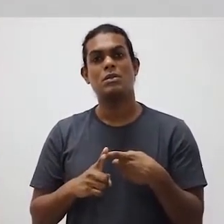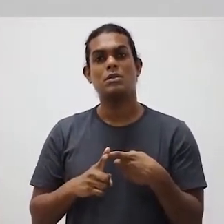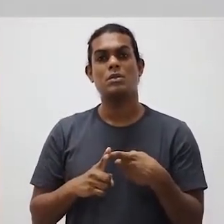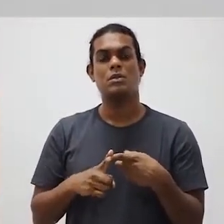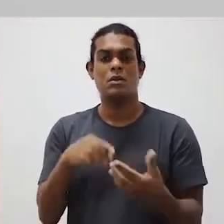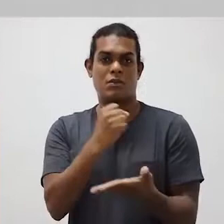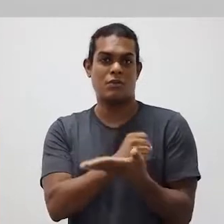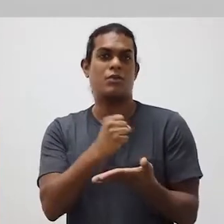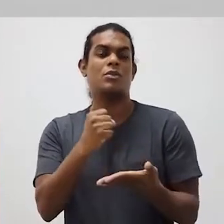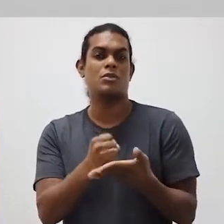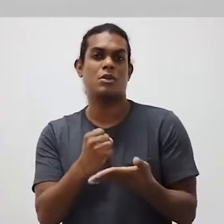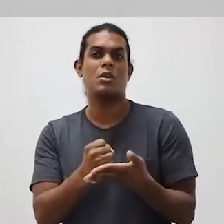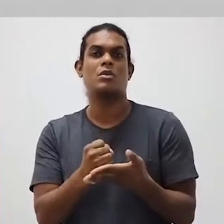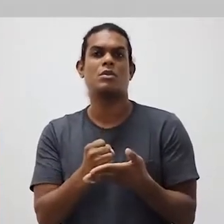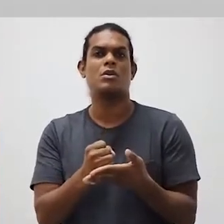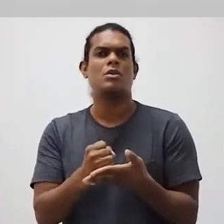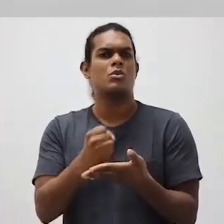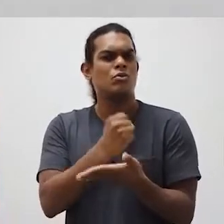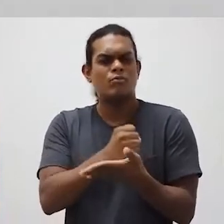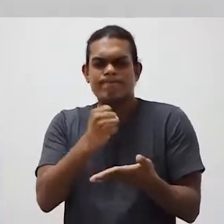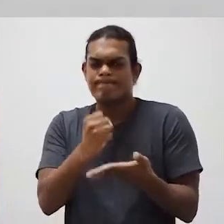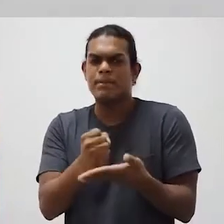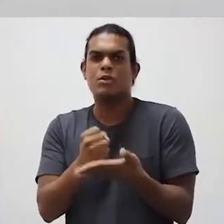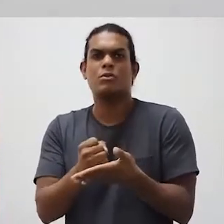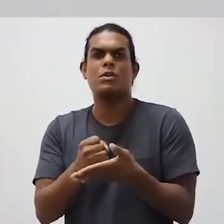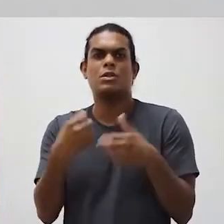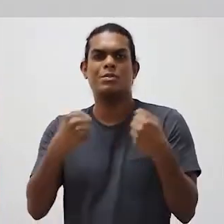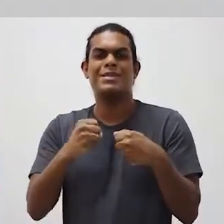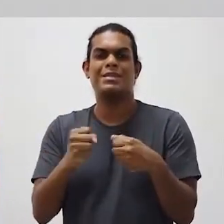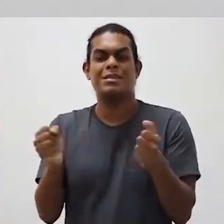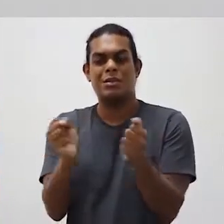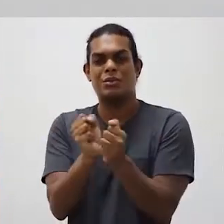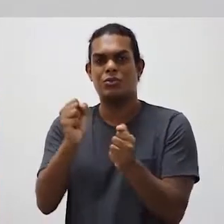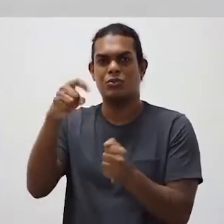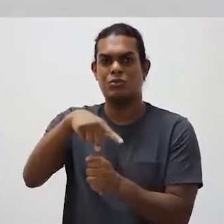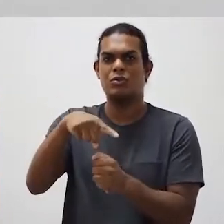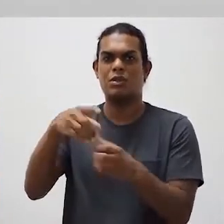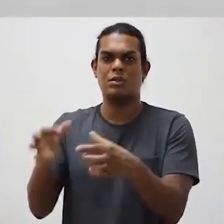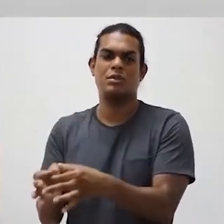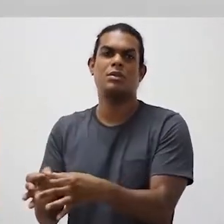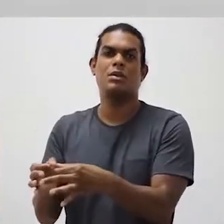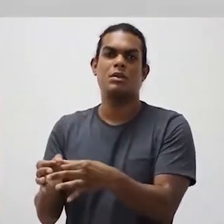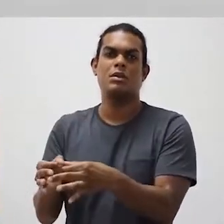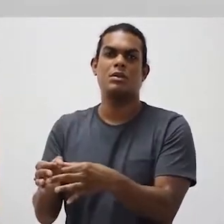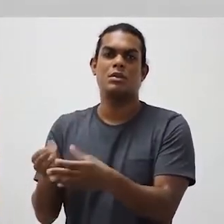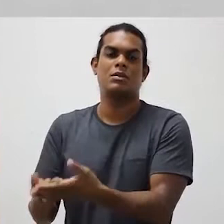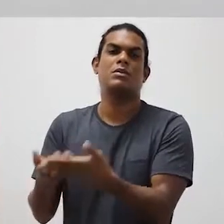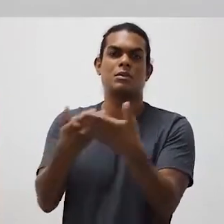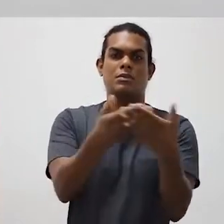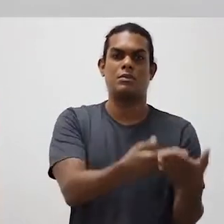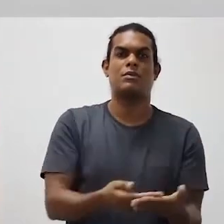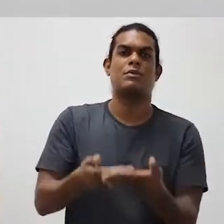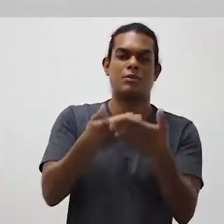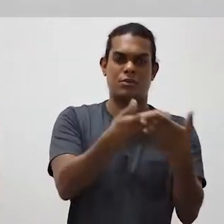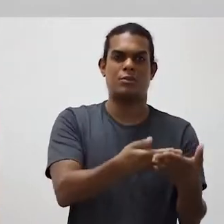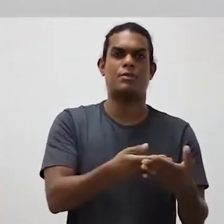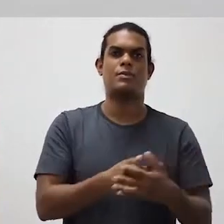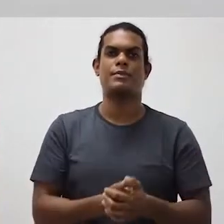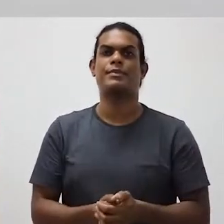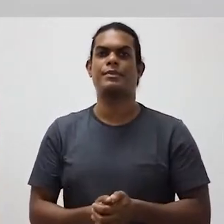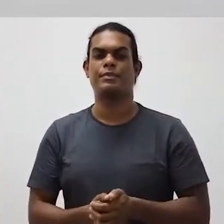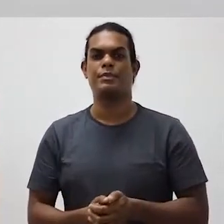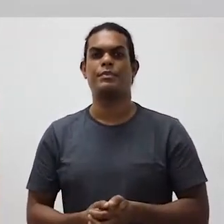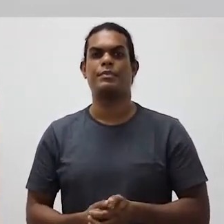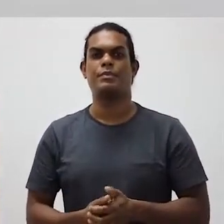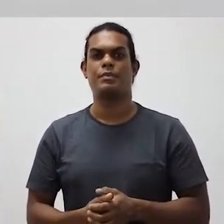que devem acompanhar essa carga. No caso do transporte marítimo, é o chamado Bill of